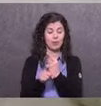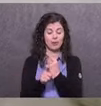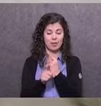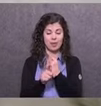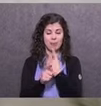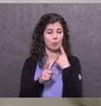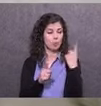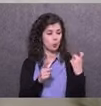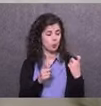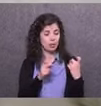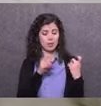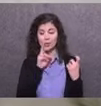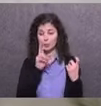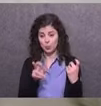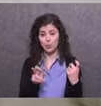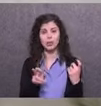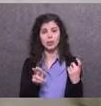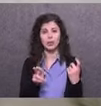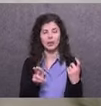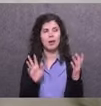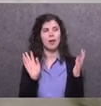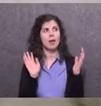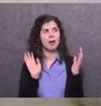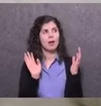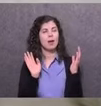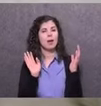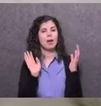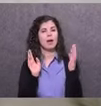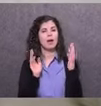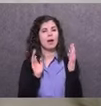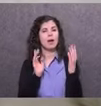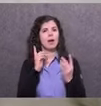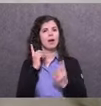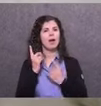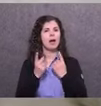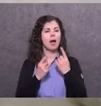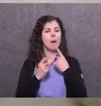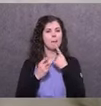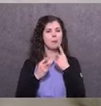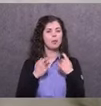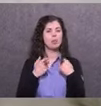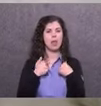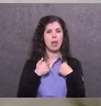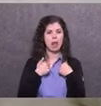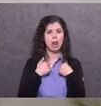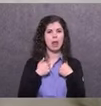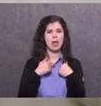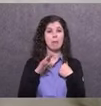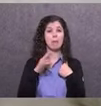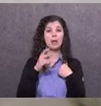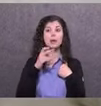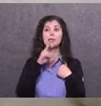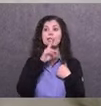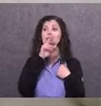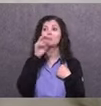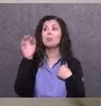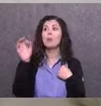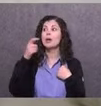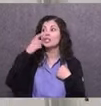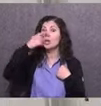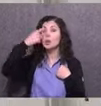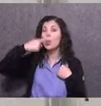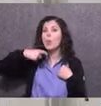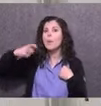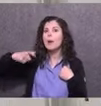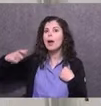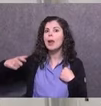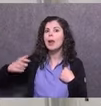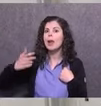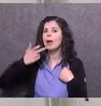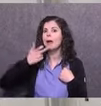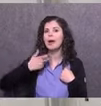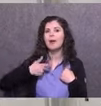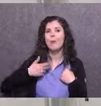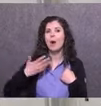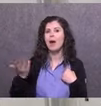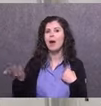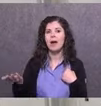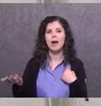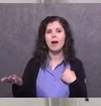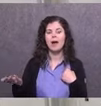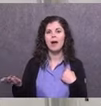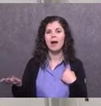há perguntas para as quais não existem respostas humanas.